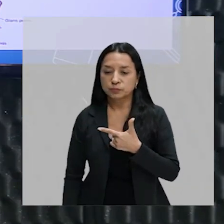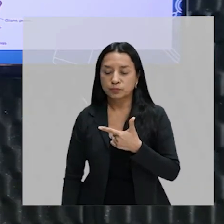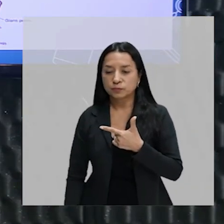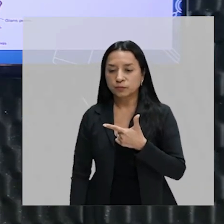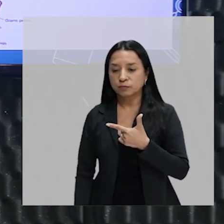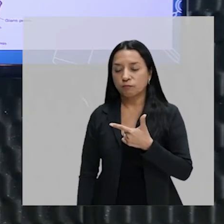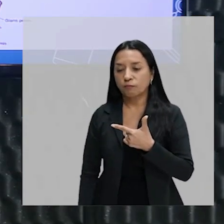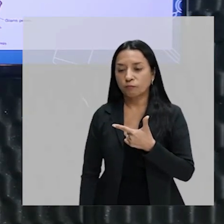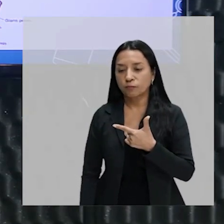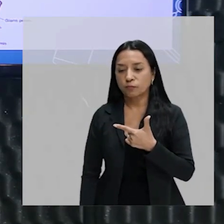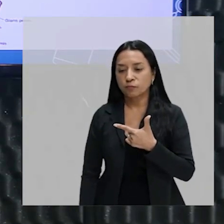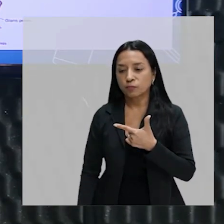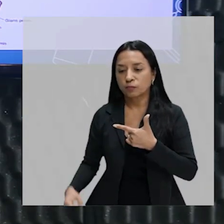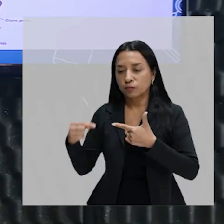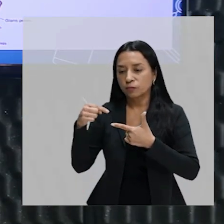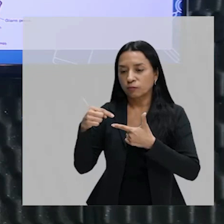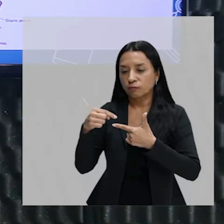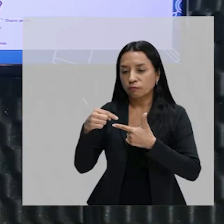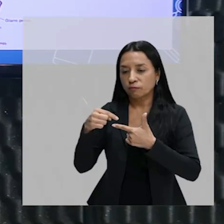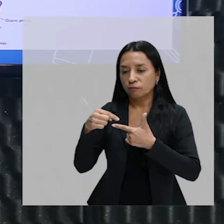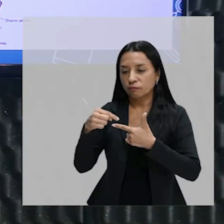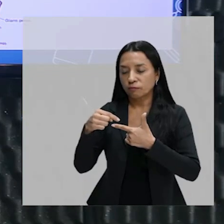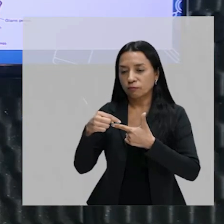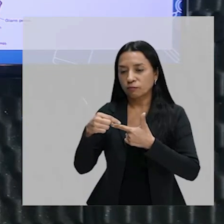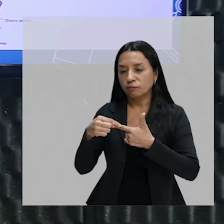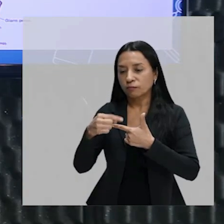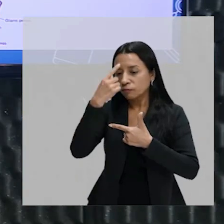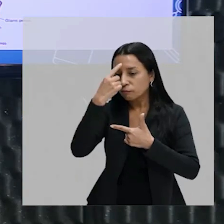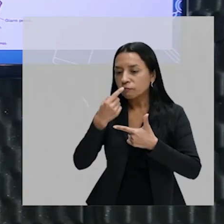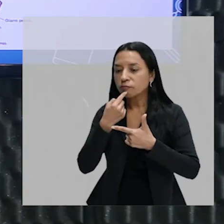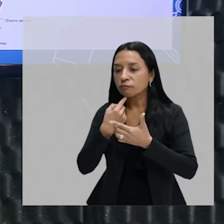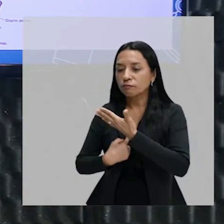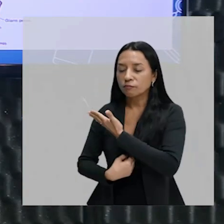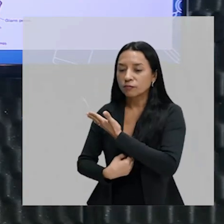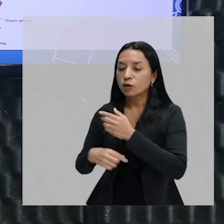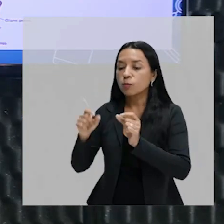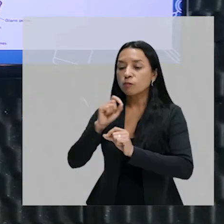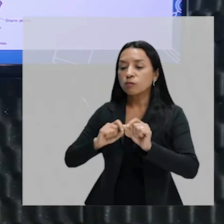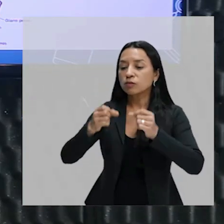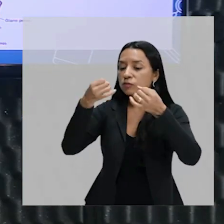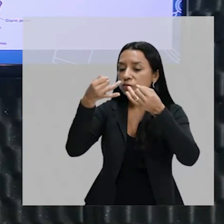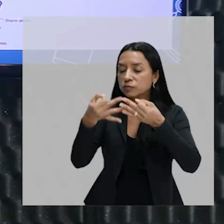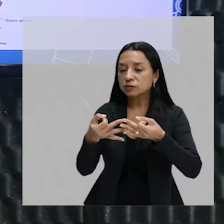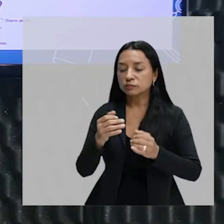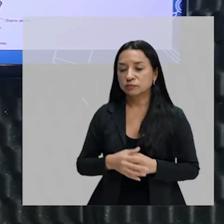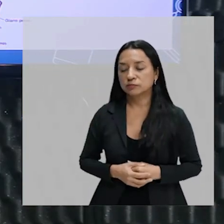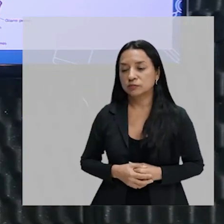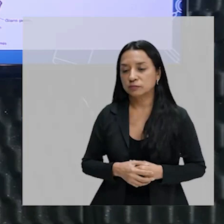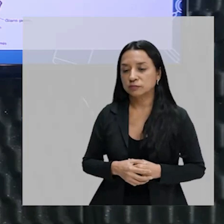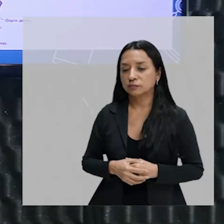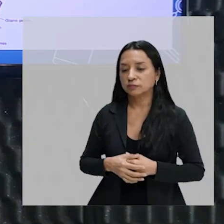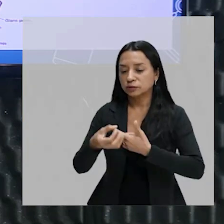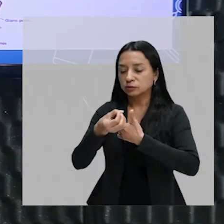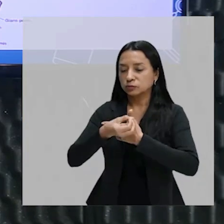e o segmento inicial do ducto diferente que que eu acabei de falar então o testículo